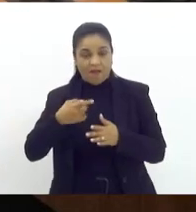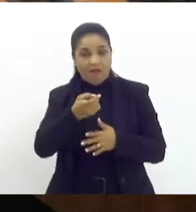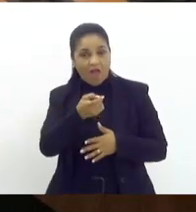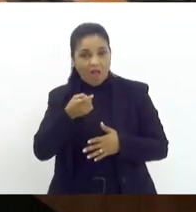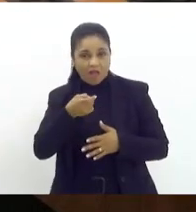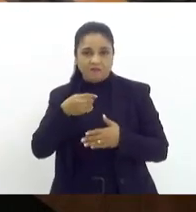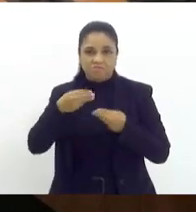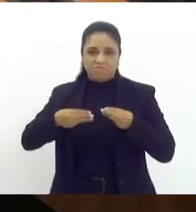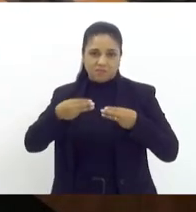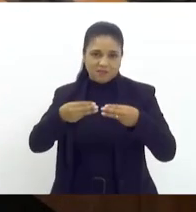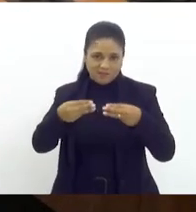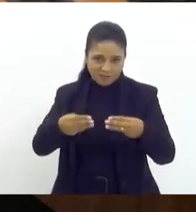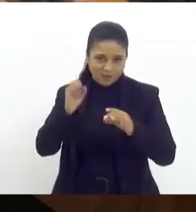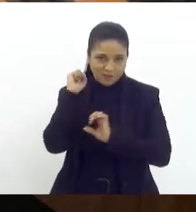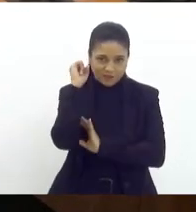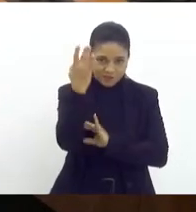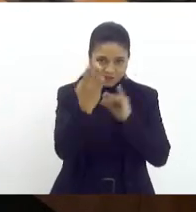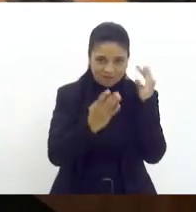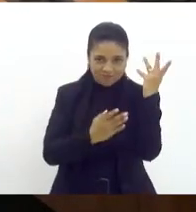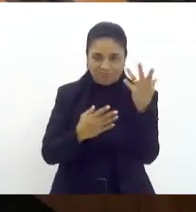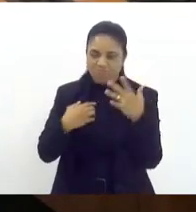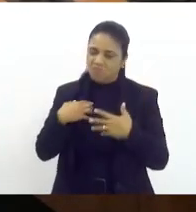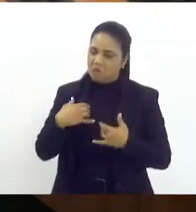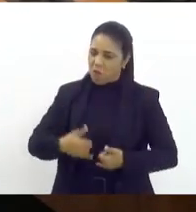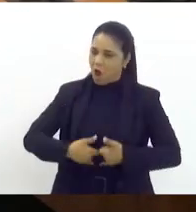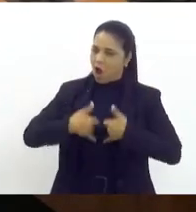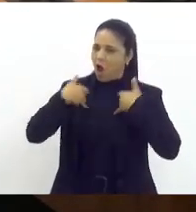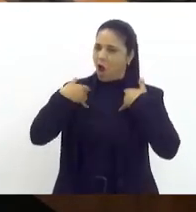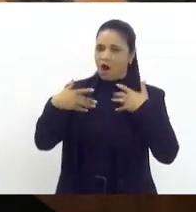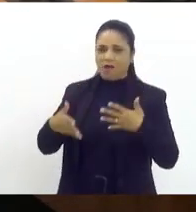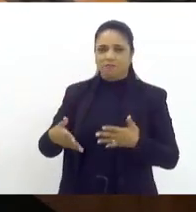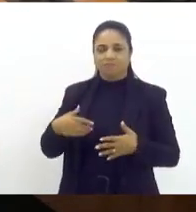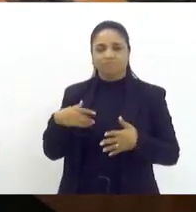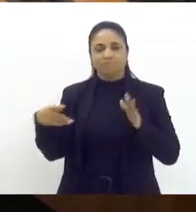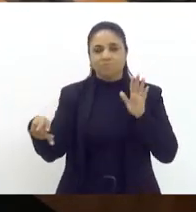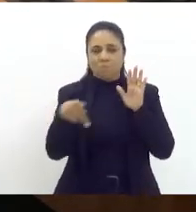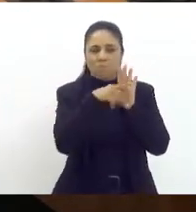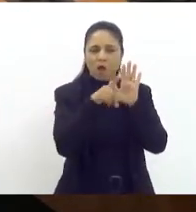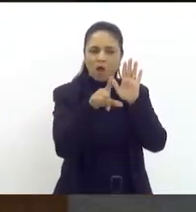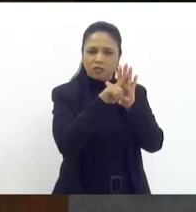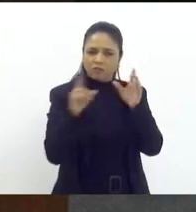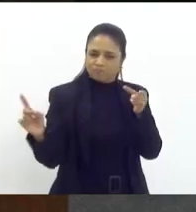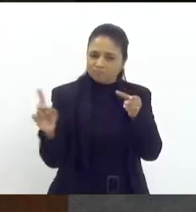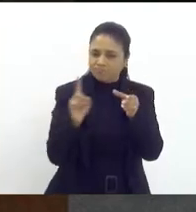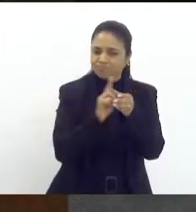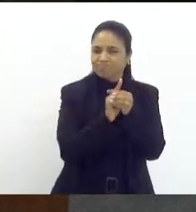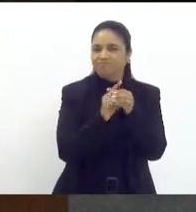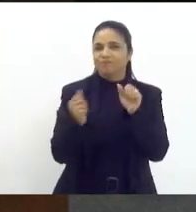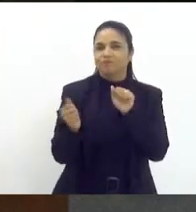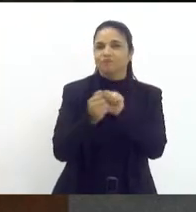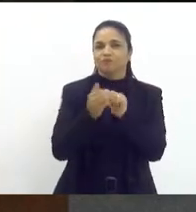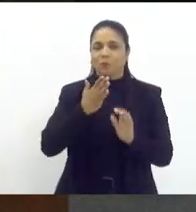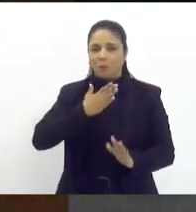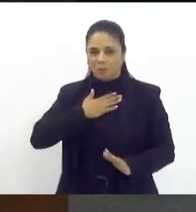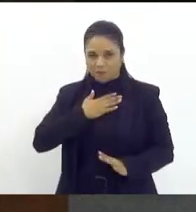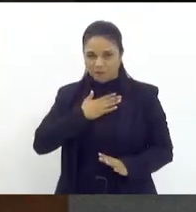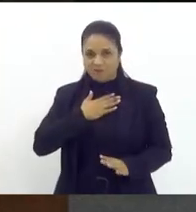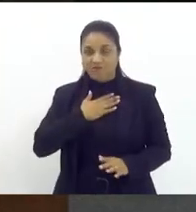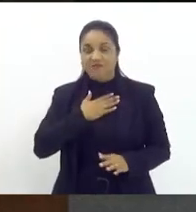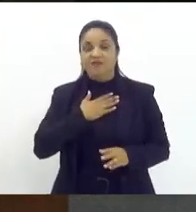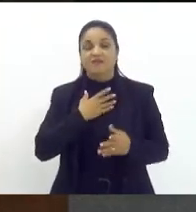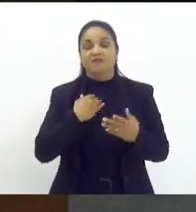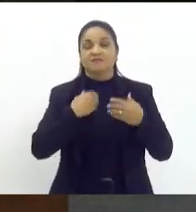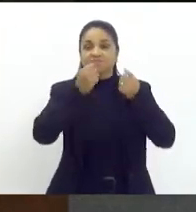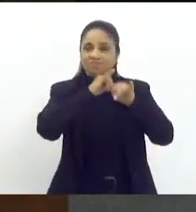uma honra gigantesca ter um projeto junto de vossa excelência e colocar algumas coisas